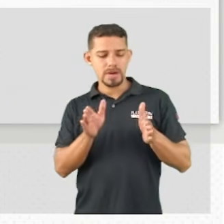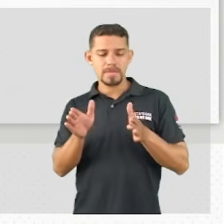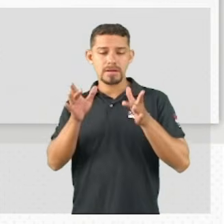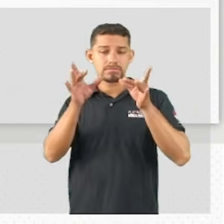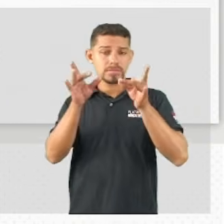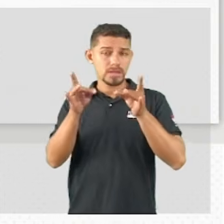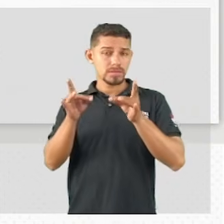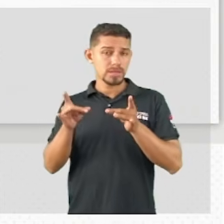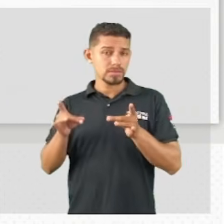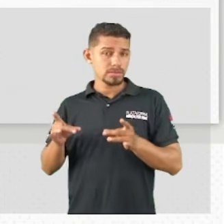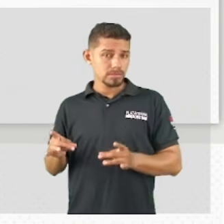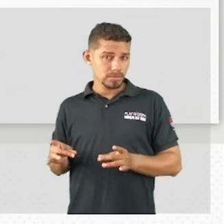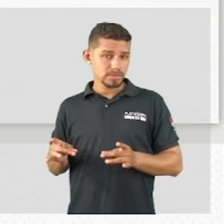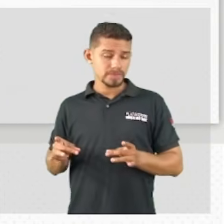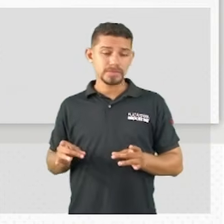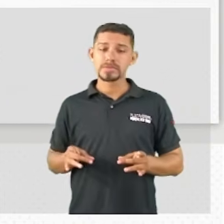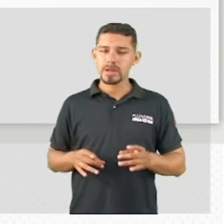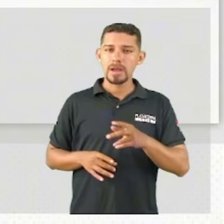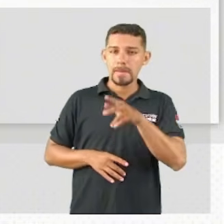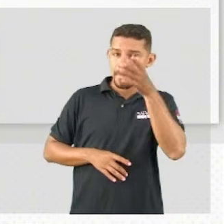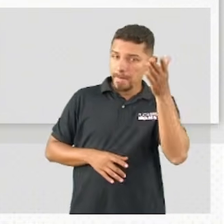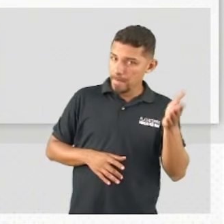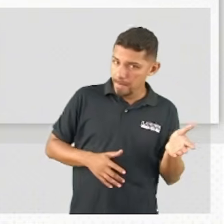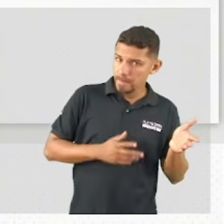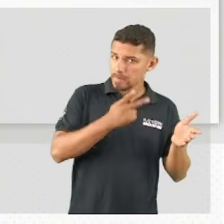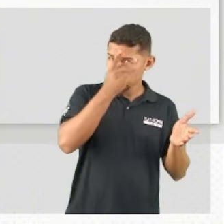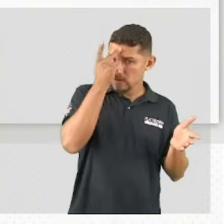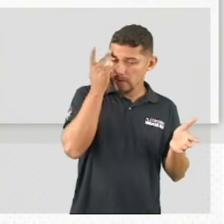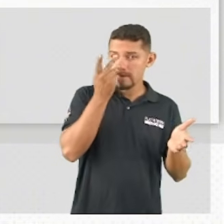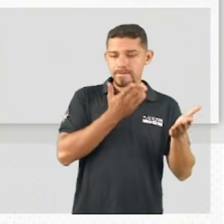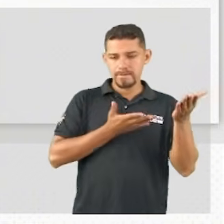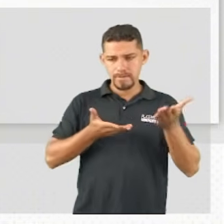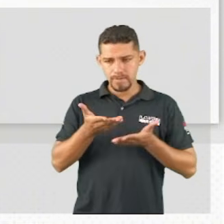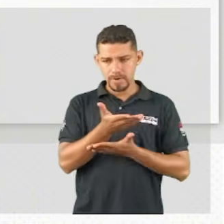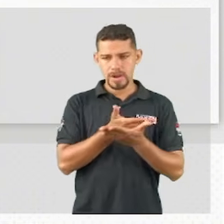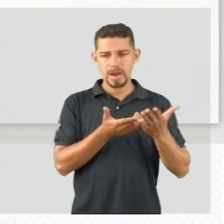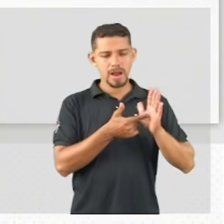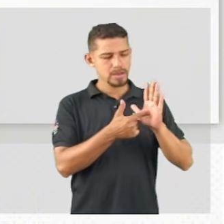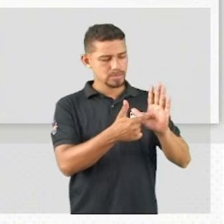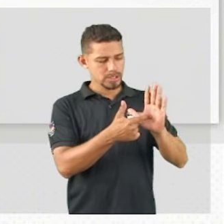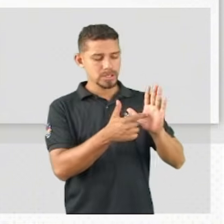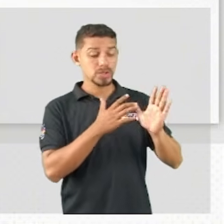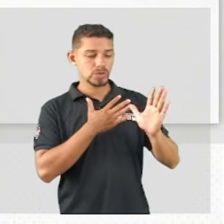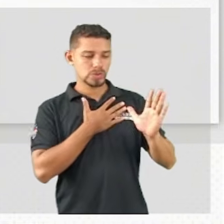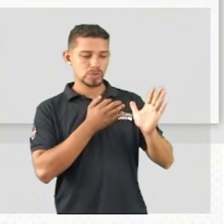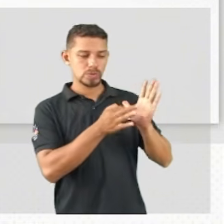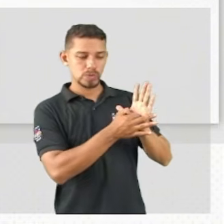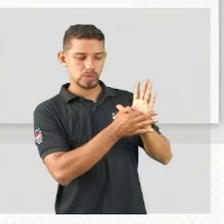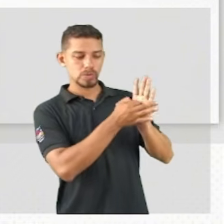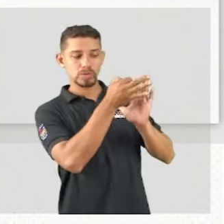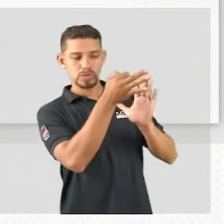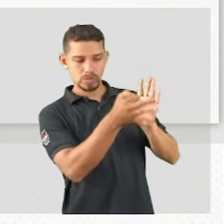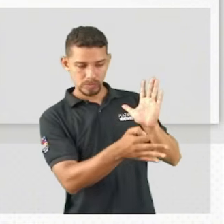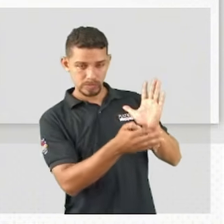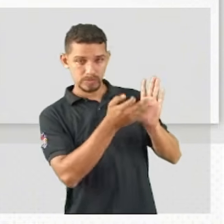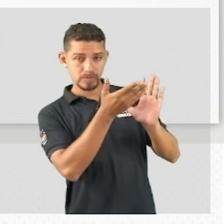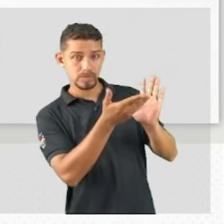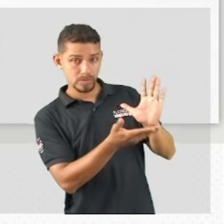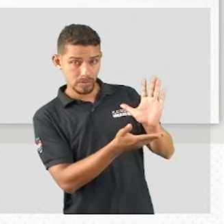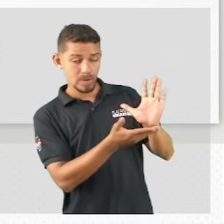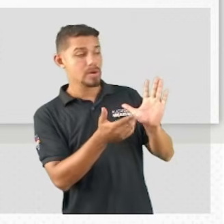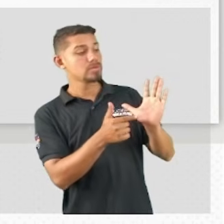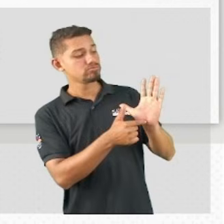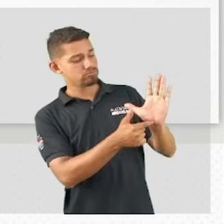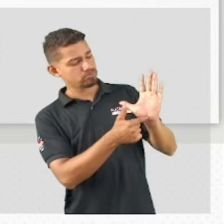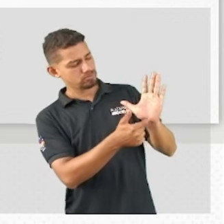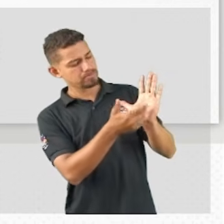né? Eu vou ter pessoas que vão estar participando, que vão querer apresentar seu posicionamento, seu ponto de vista. Quando a pessoa apresenta